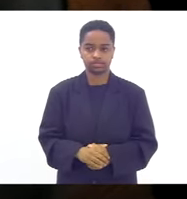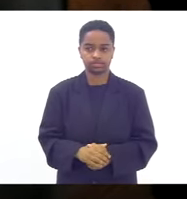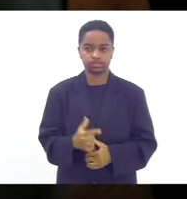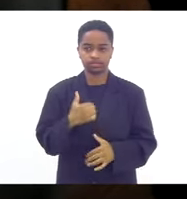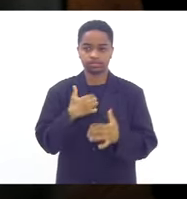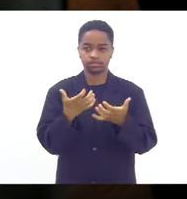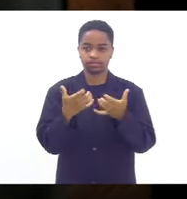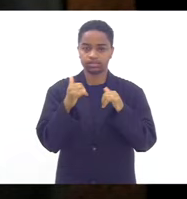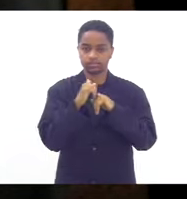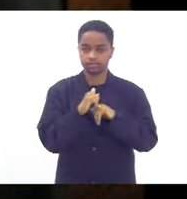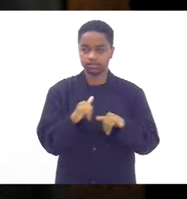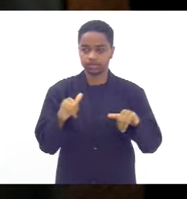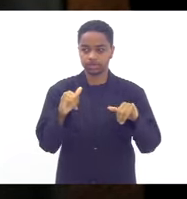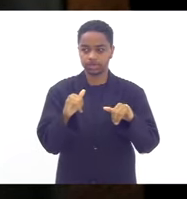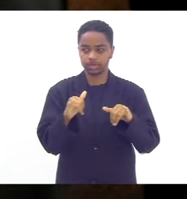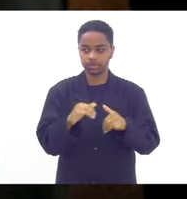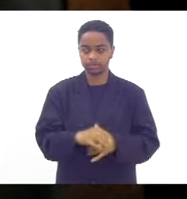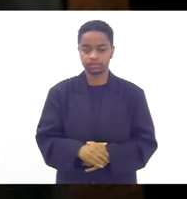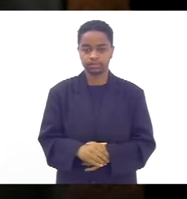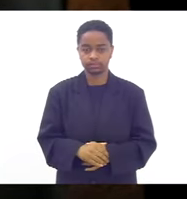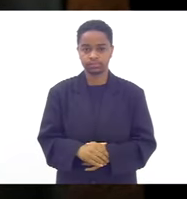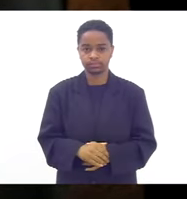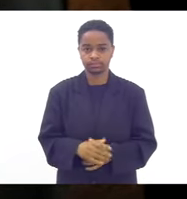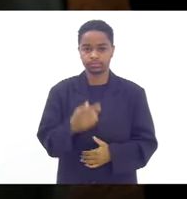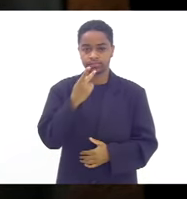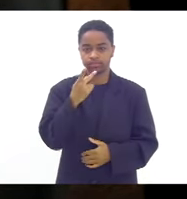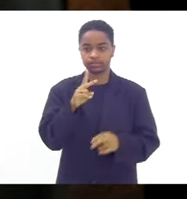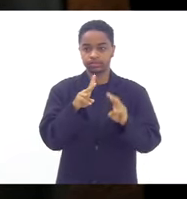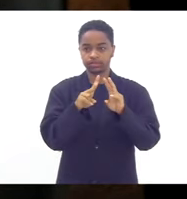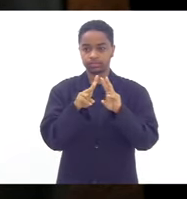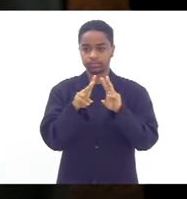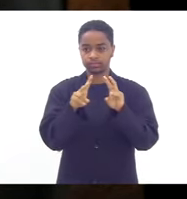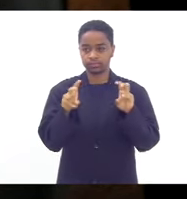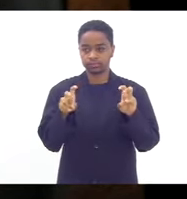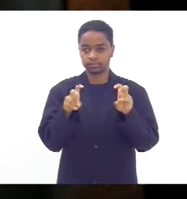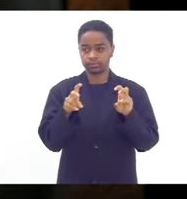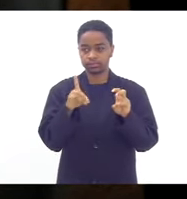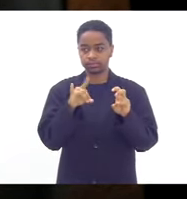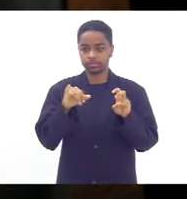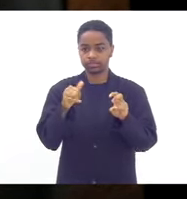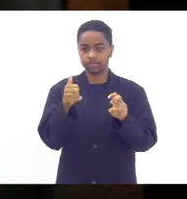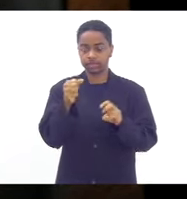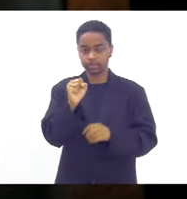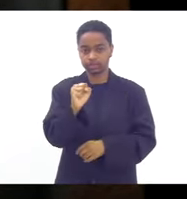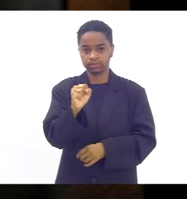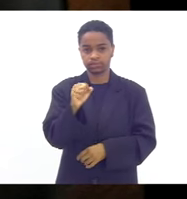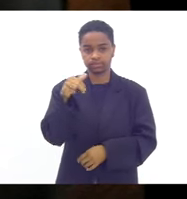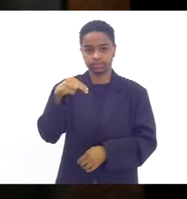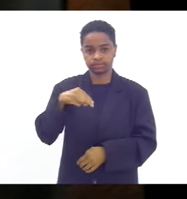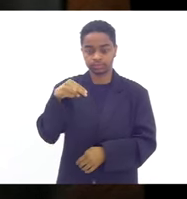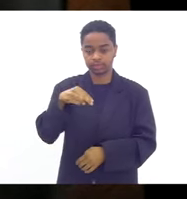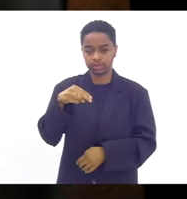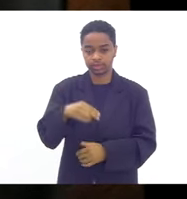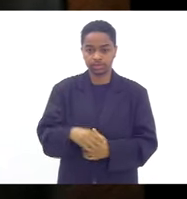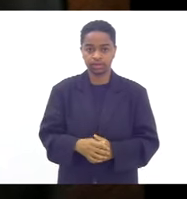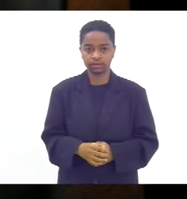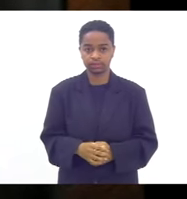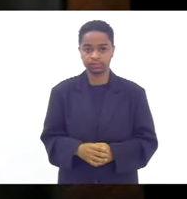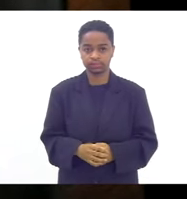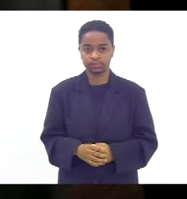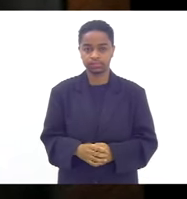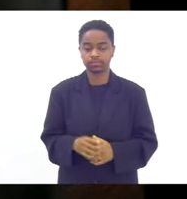Gostaria de falar um pouco a respeito do evento do dia 18 de novembro, onde enfrentamos